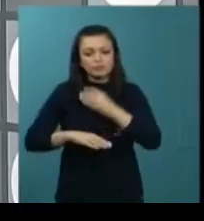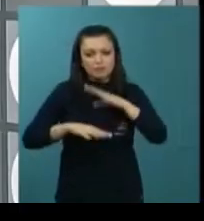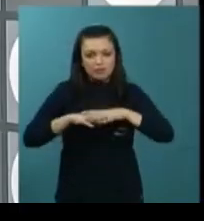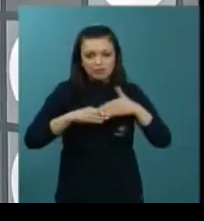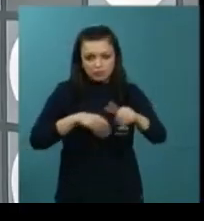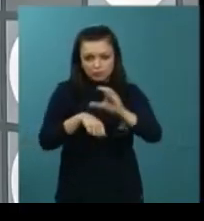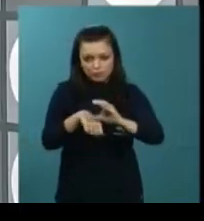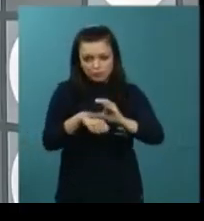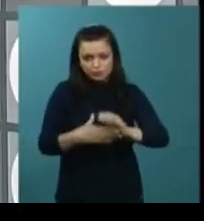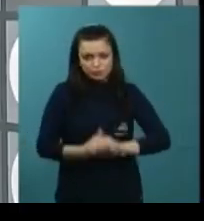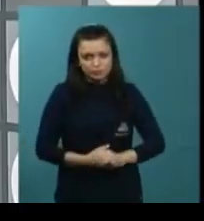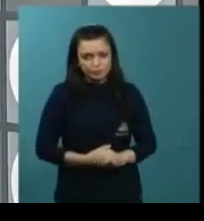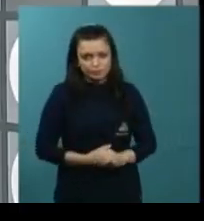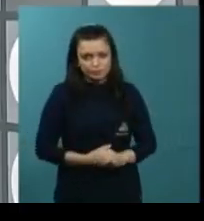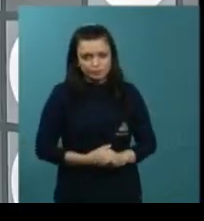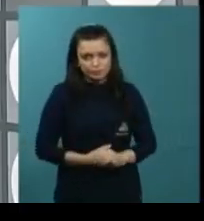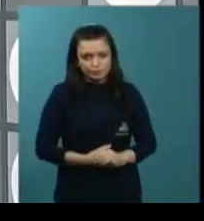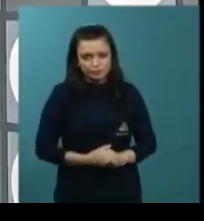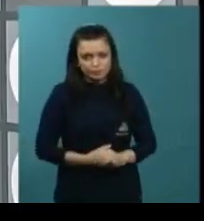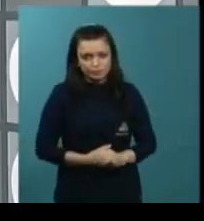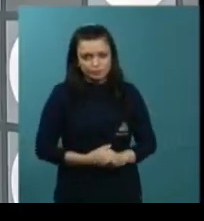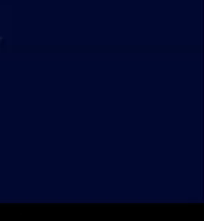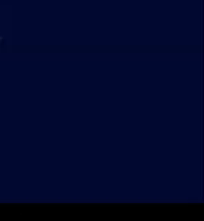ao longo do seu curso.